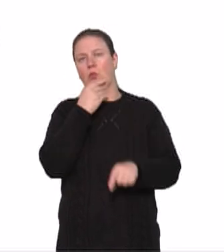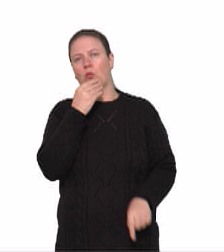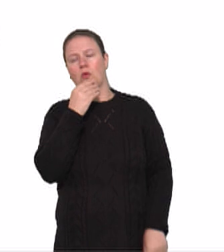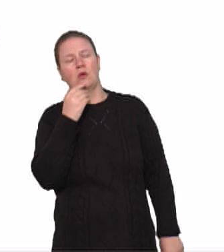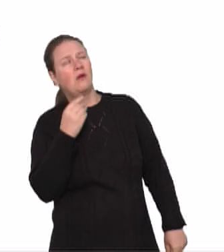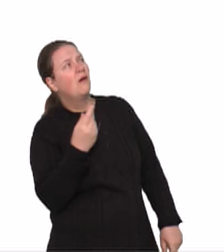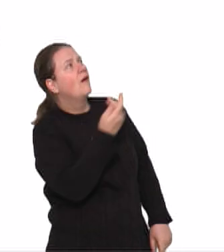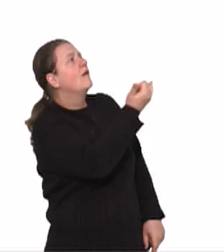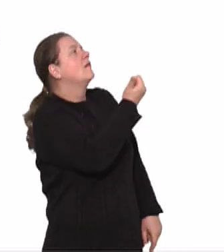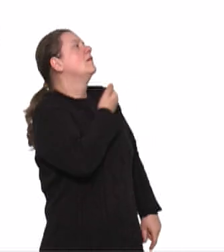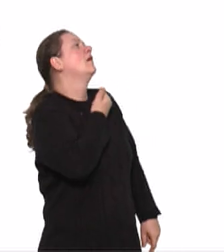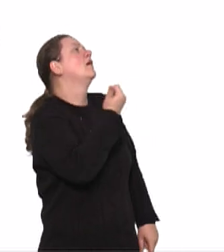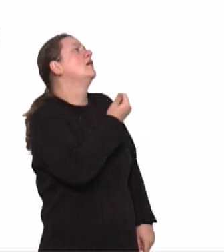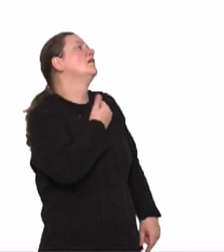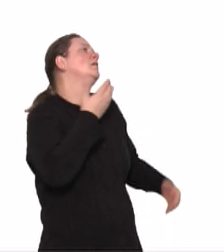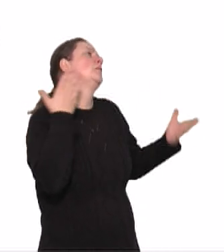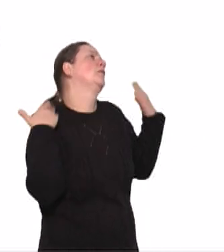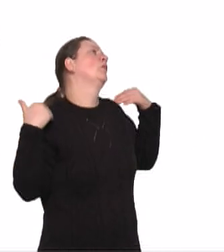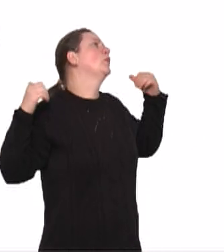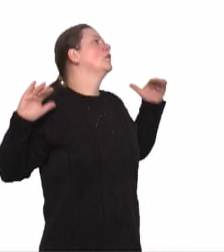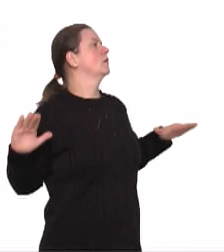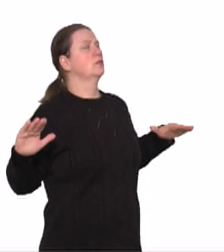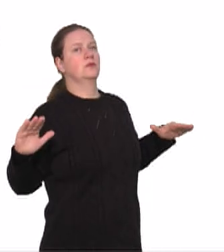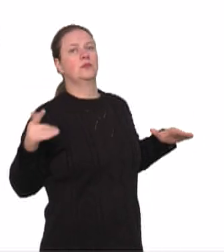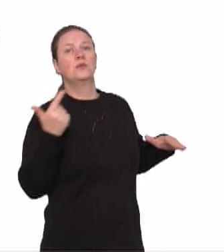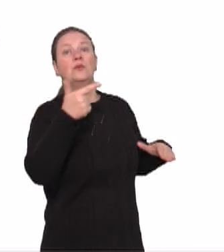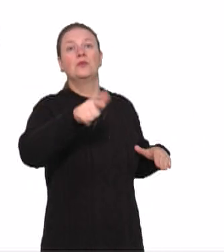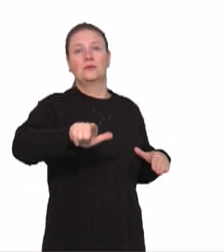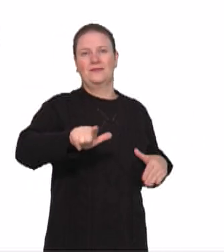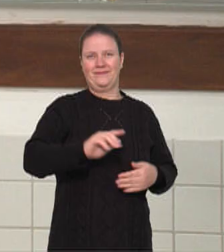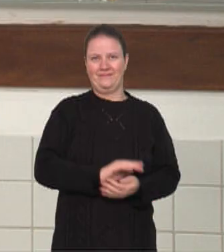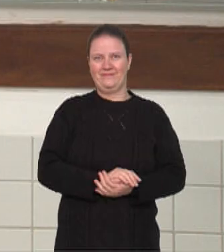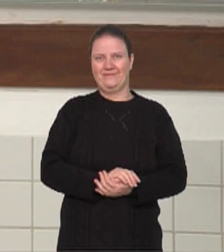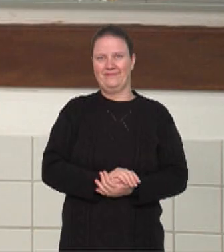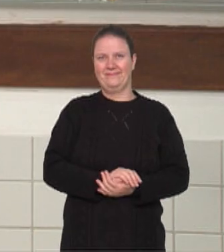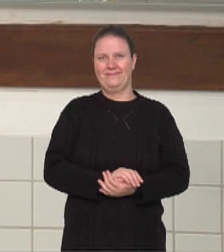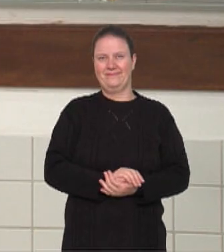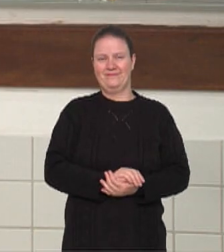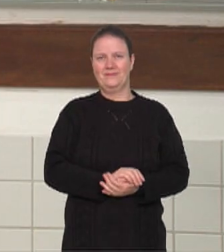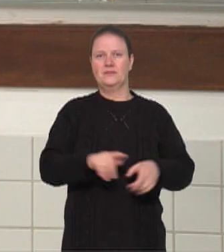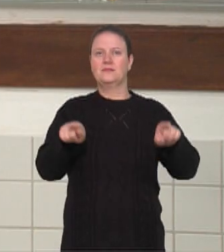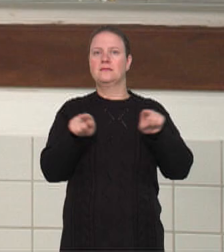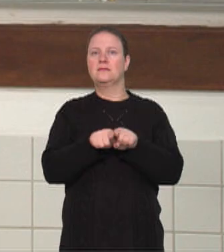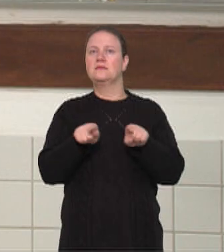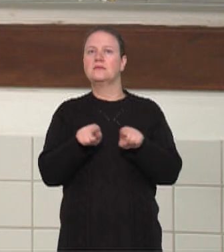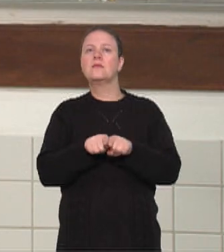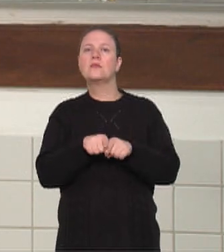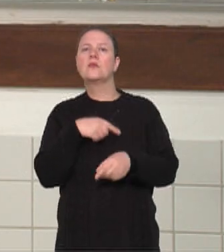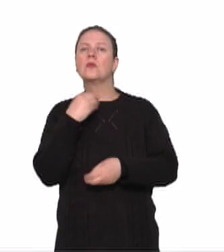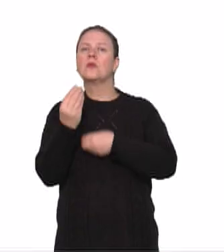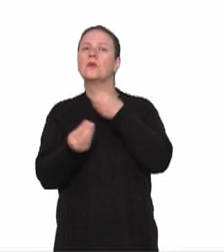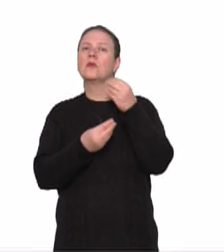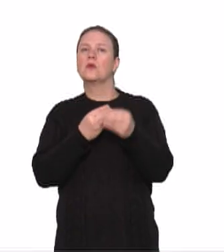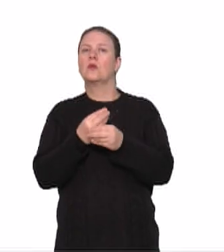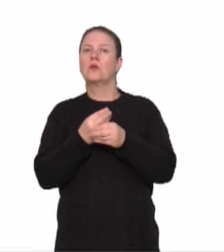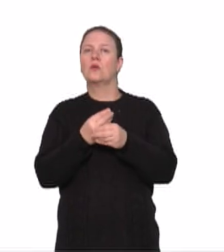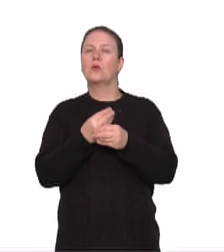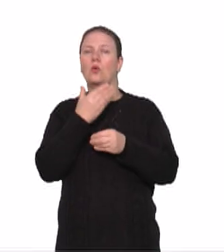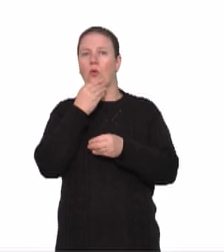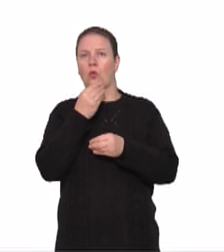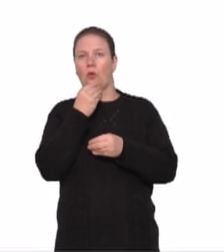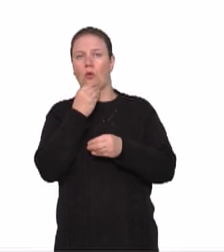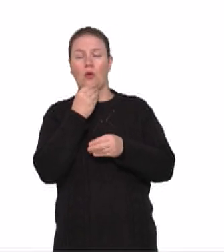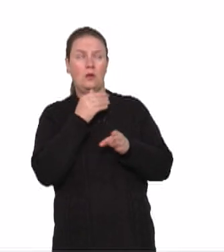diz, fale, fale, anjo, outra vez. Passando para o discurso indireto, ficou como? Romeu orienta